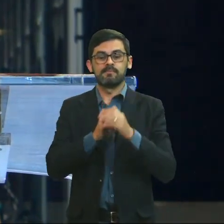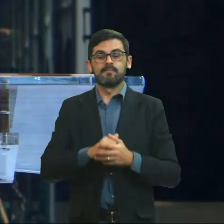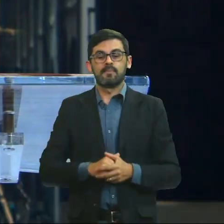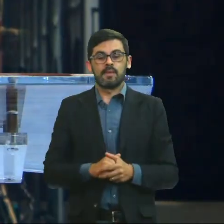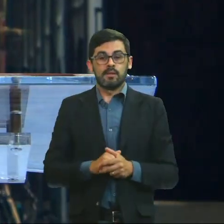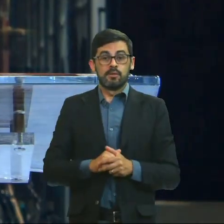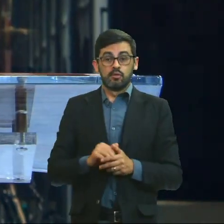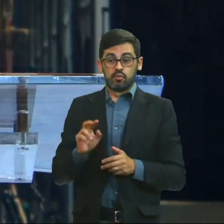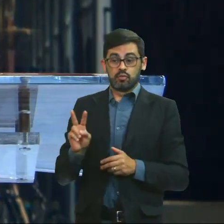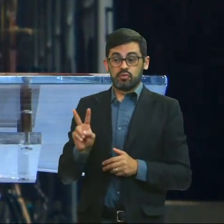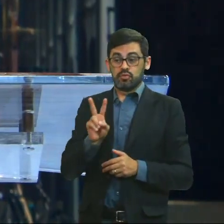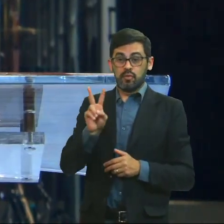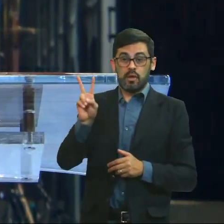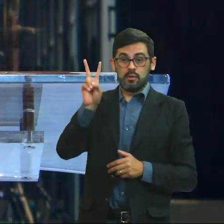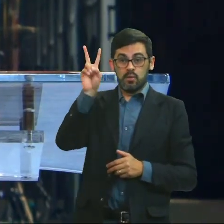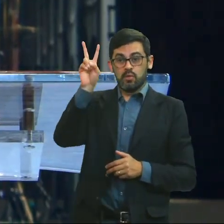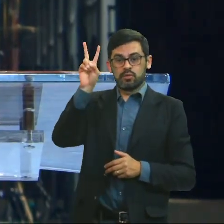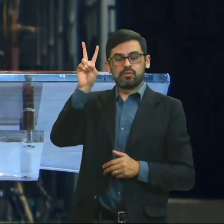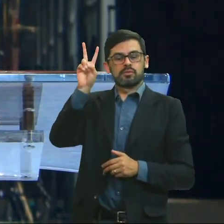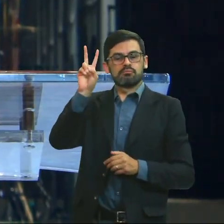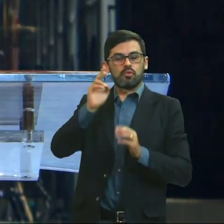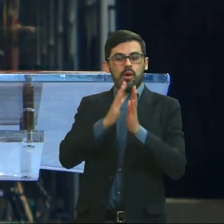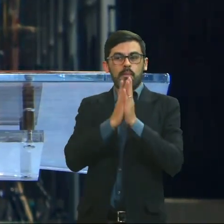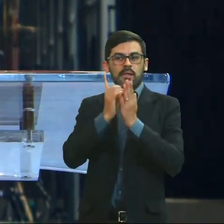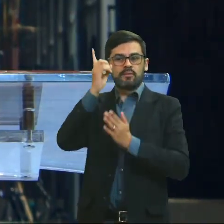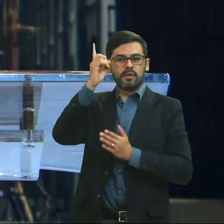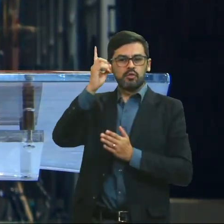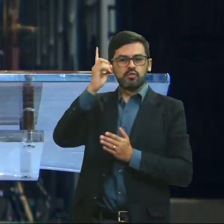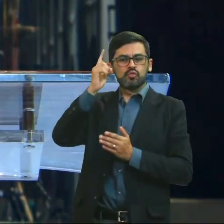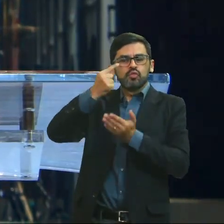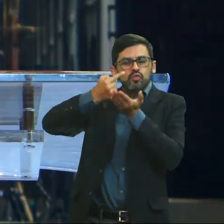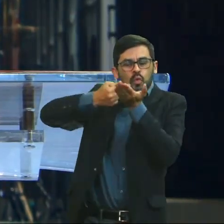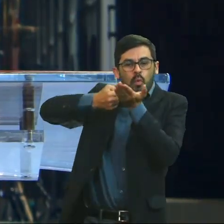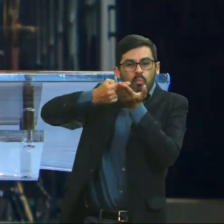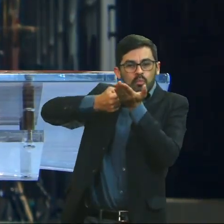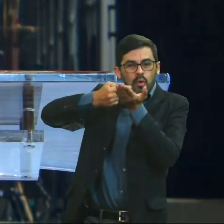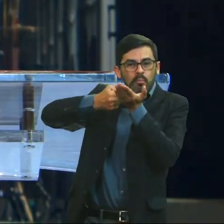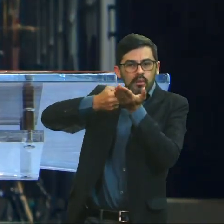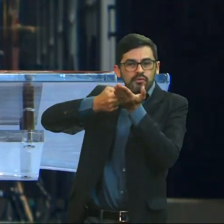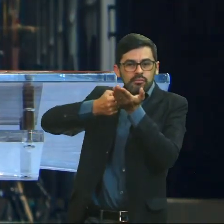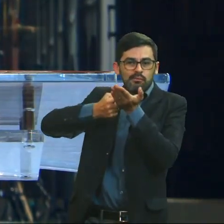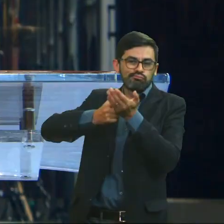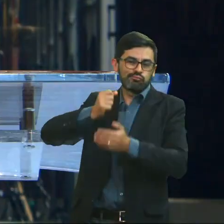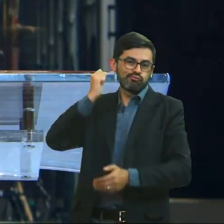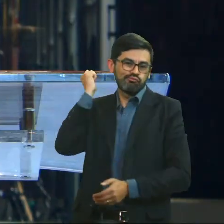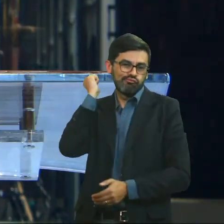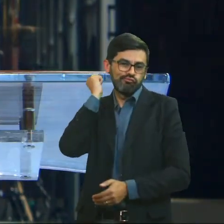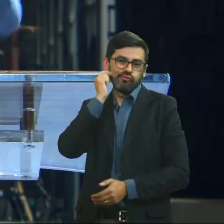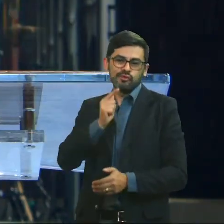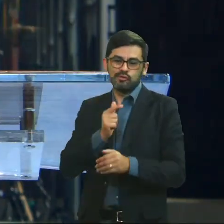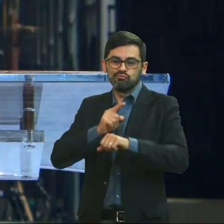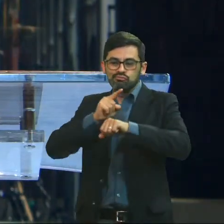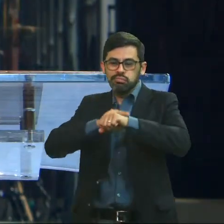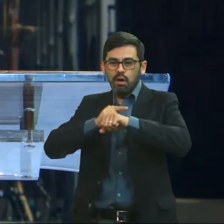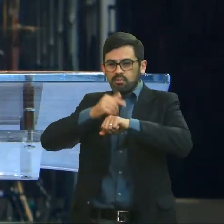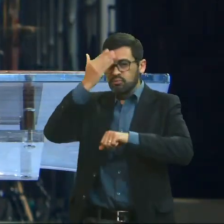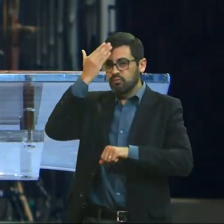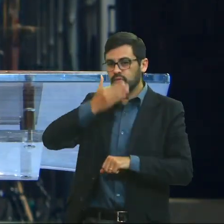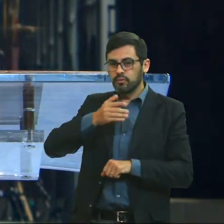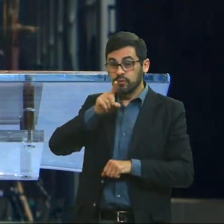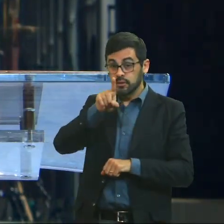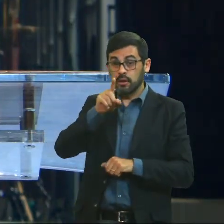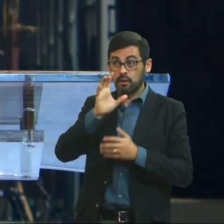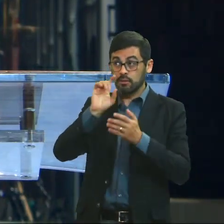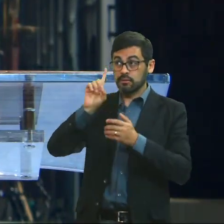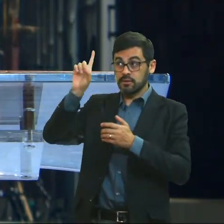Os valores da palavra, os teus compromissos com Deus têm resistido ao teste do tempo. Você quer ser